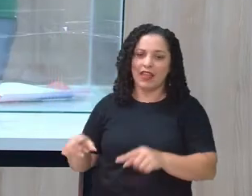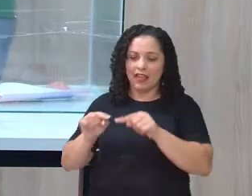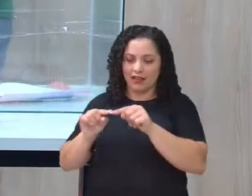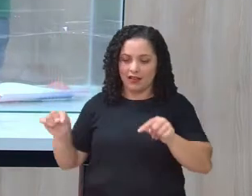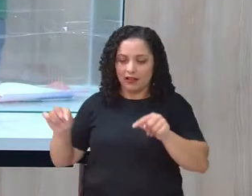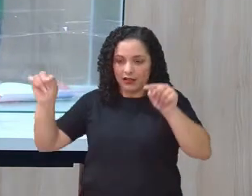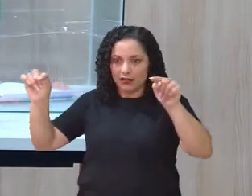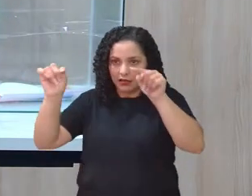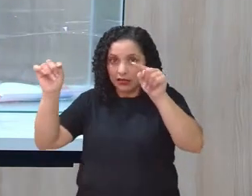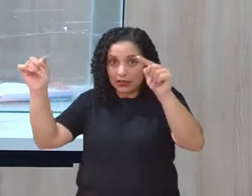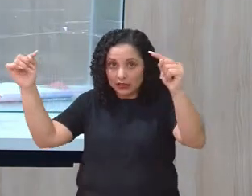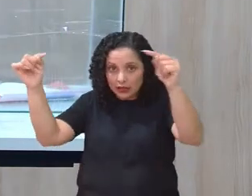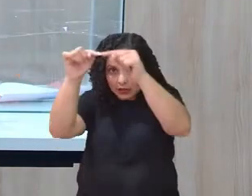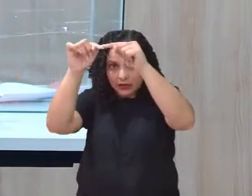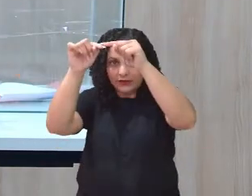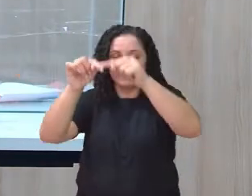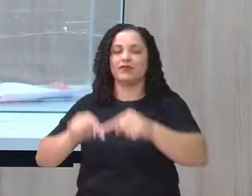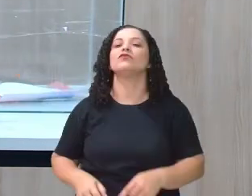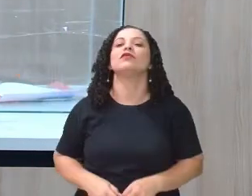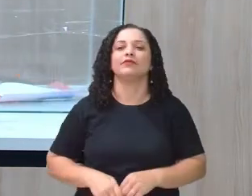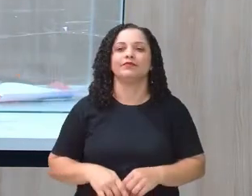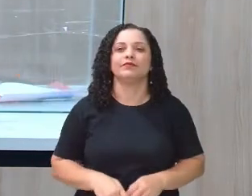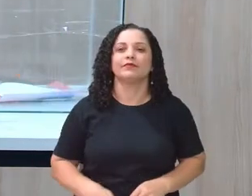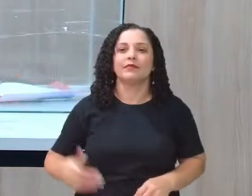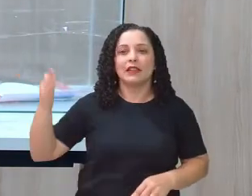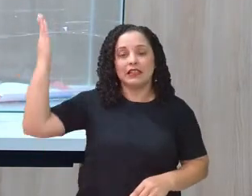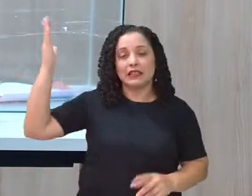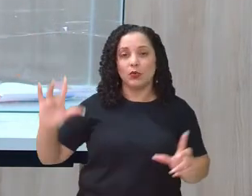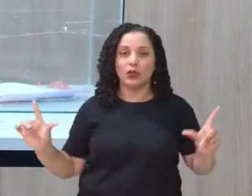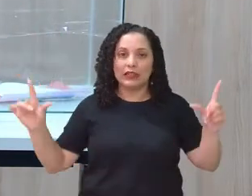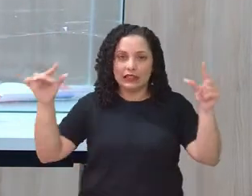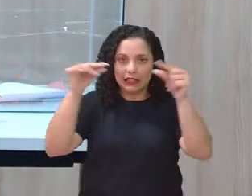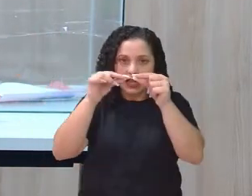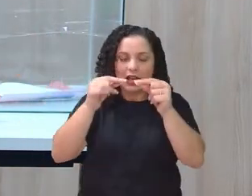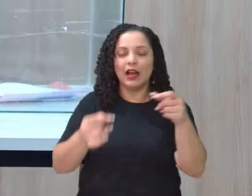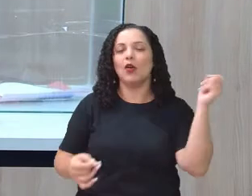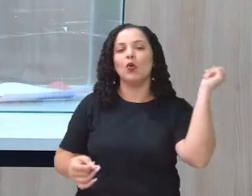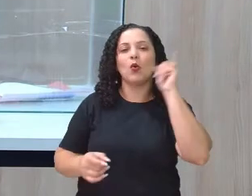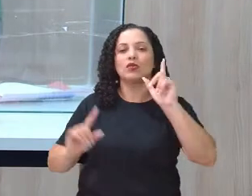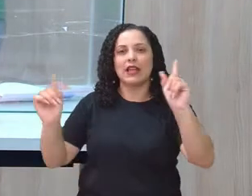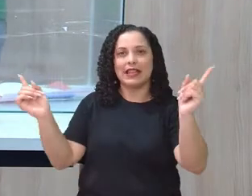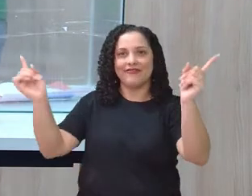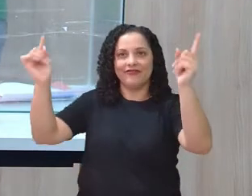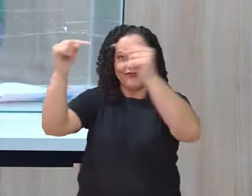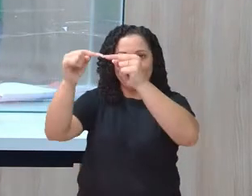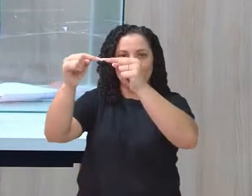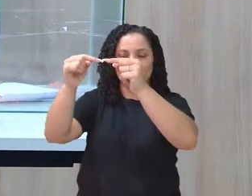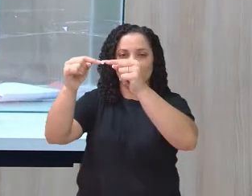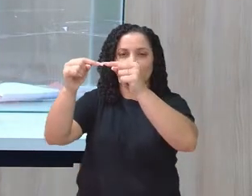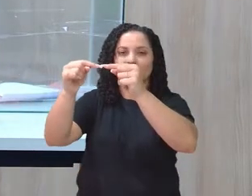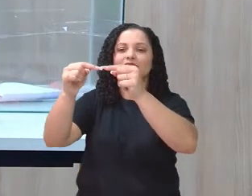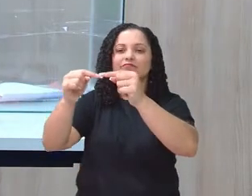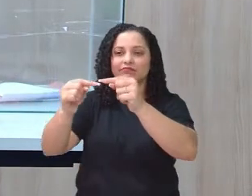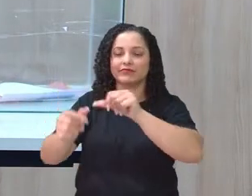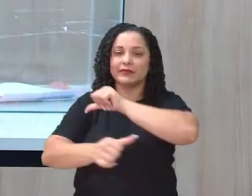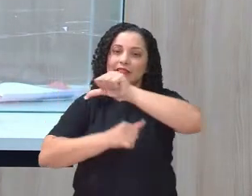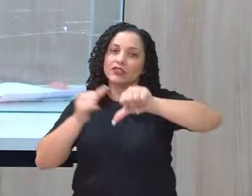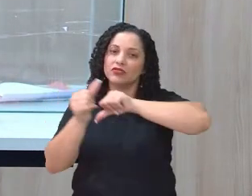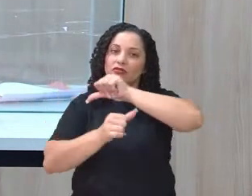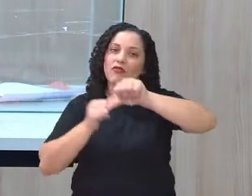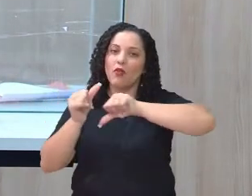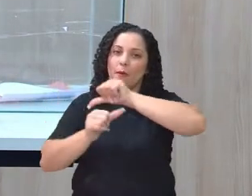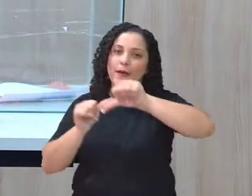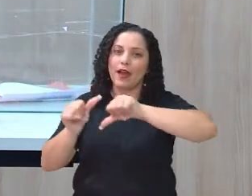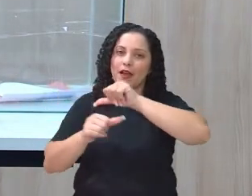que a gente também viu na aula passada, a gente consegue aí fechar essa linha poligonal aberta, transformando ela